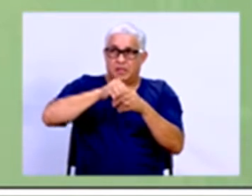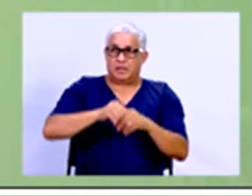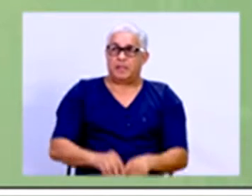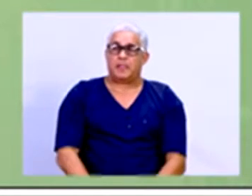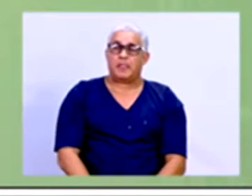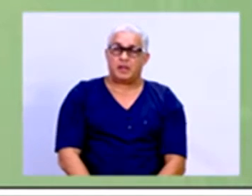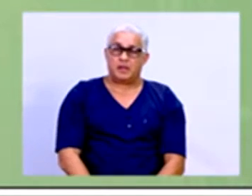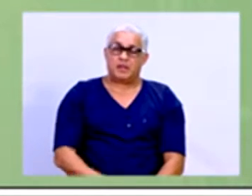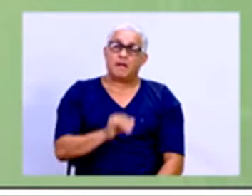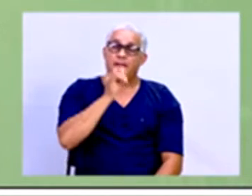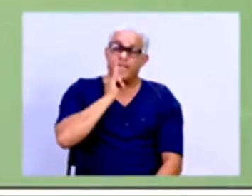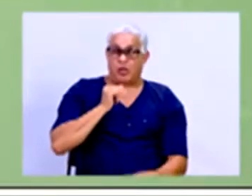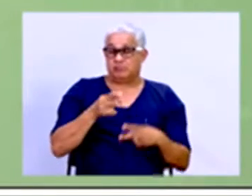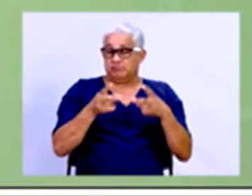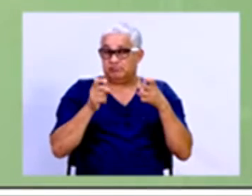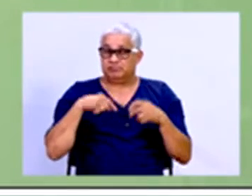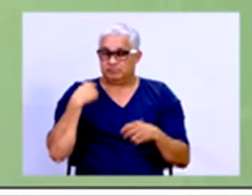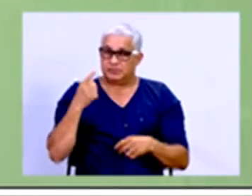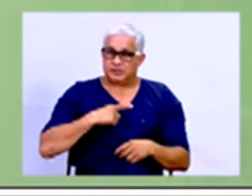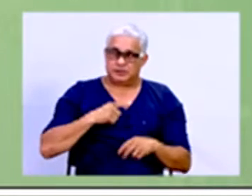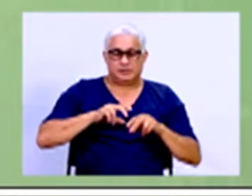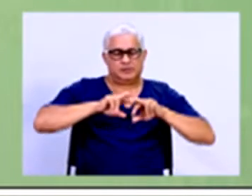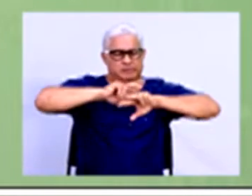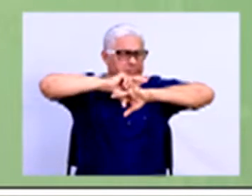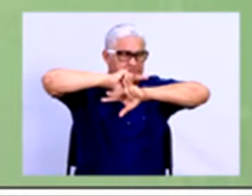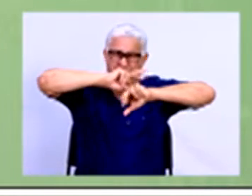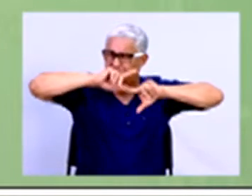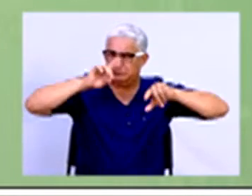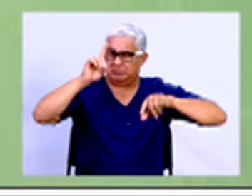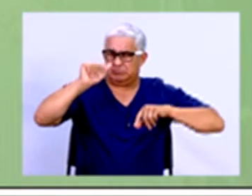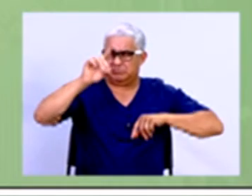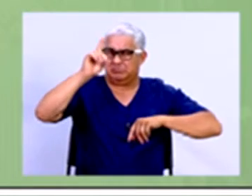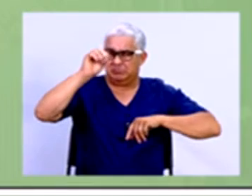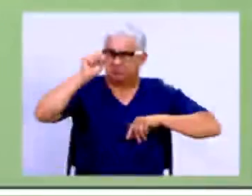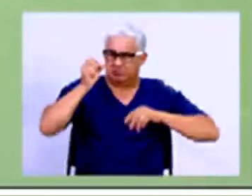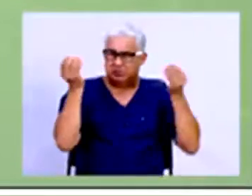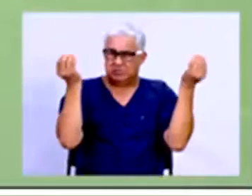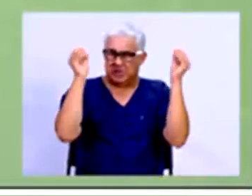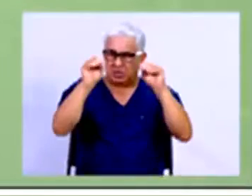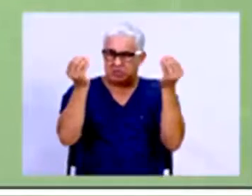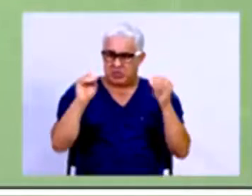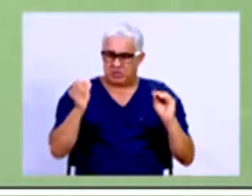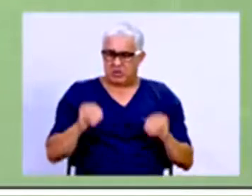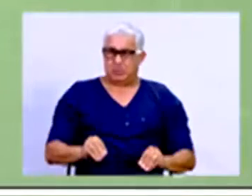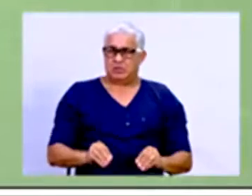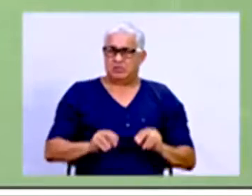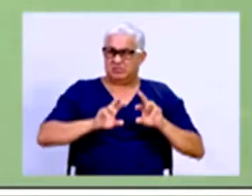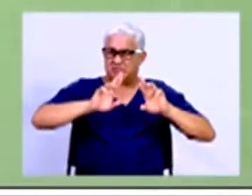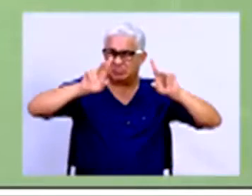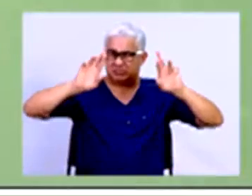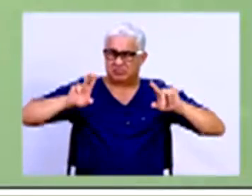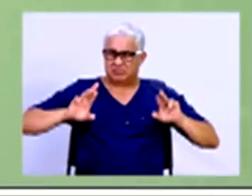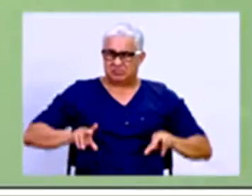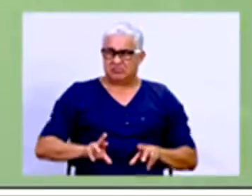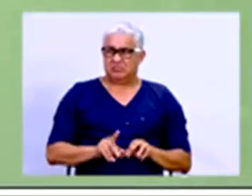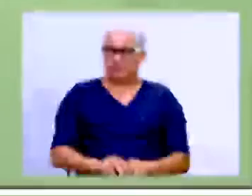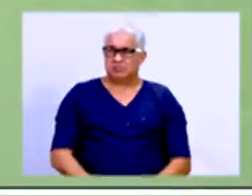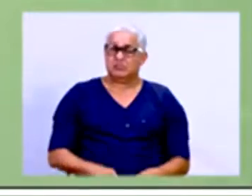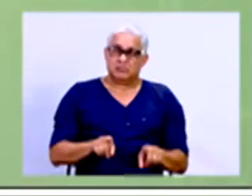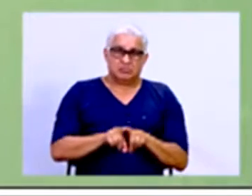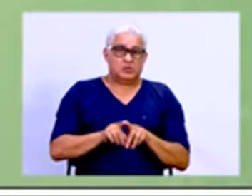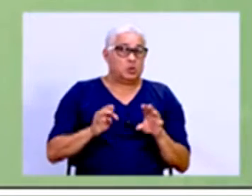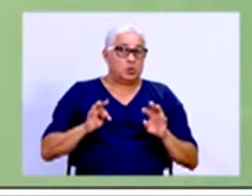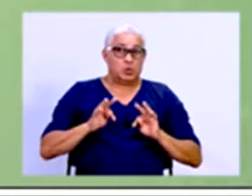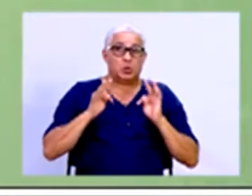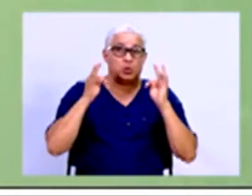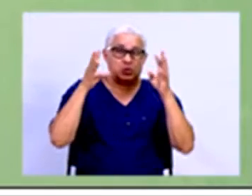Né? Então percebam que nós temos diversos dados, né, a serem recebidos aqui, tá? E esses diversos dados, todos eles